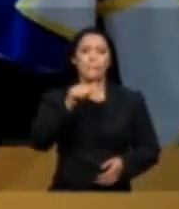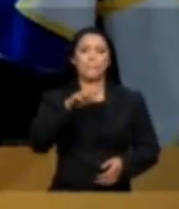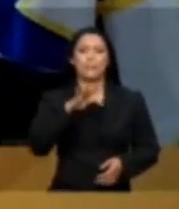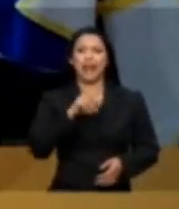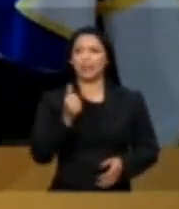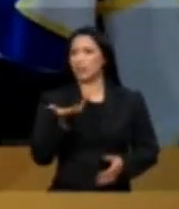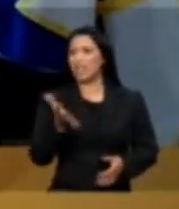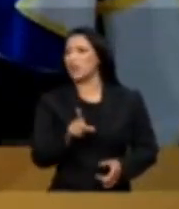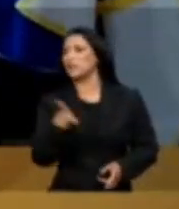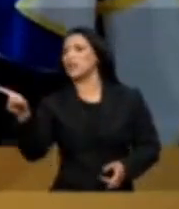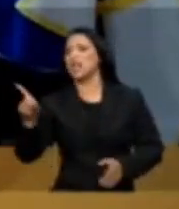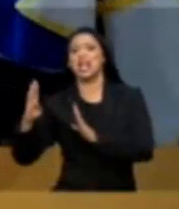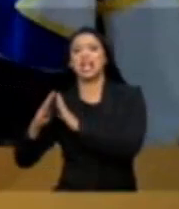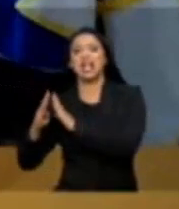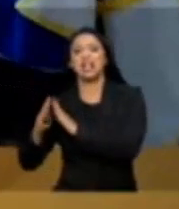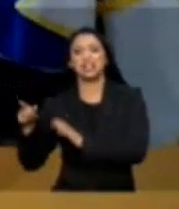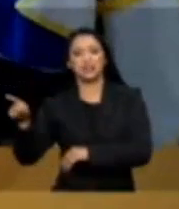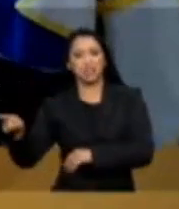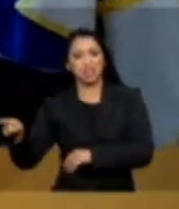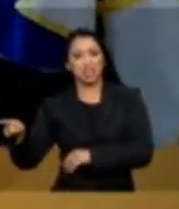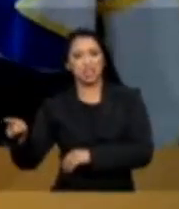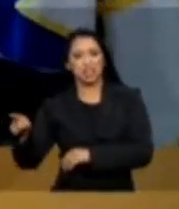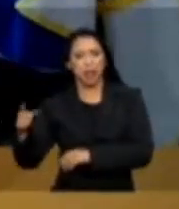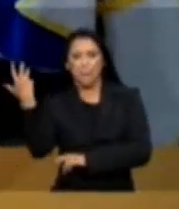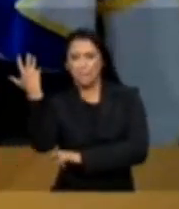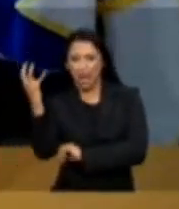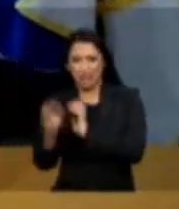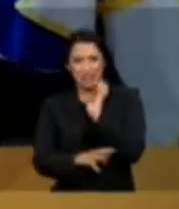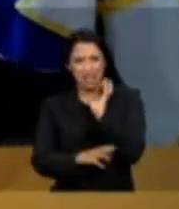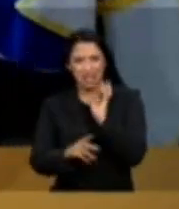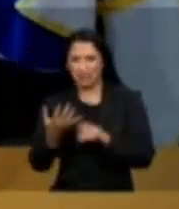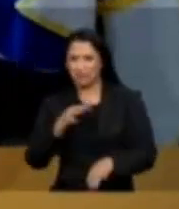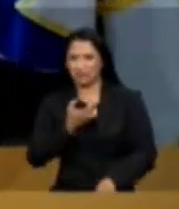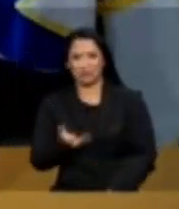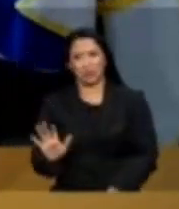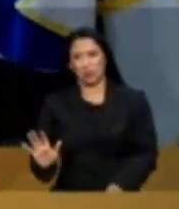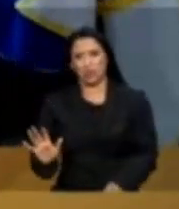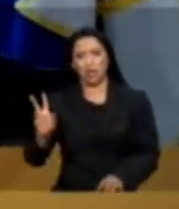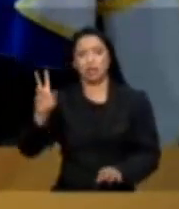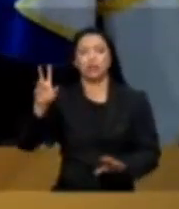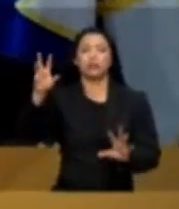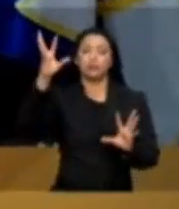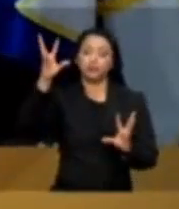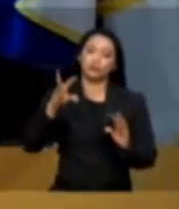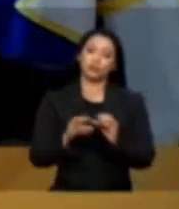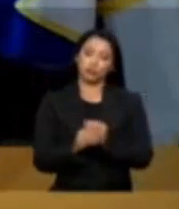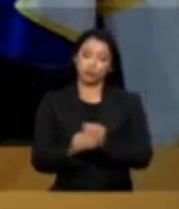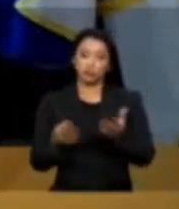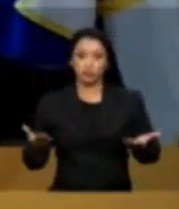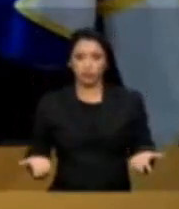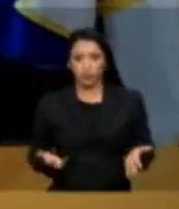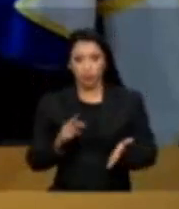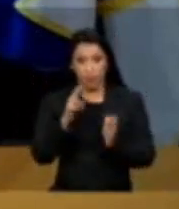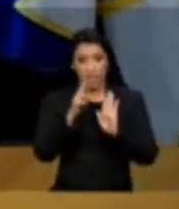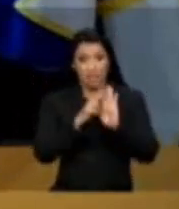casa de vocês. Eu não quero a casa de madeira nem a terra ruim. Fecho aspas. Esse precioso